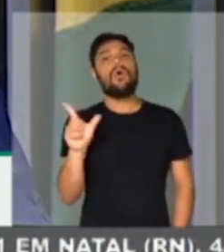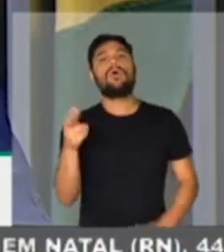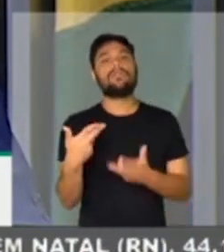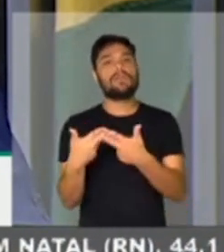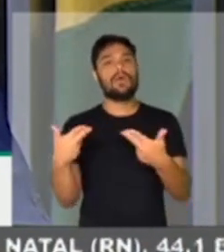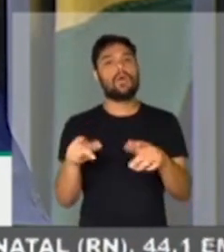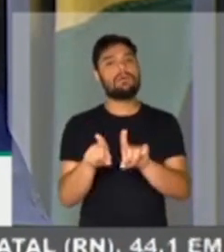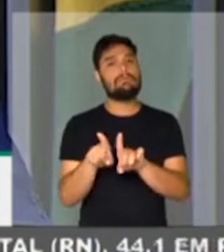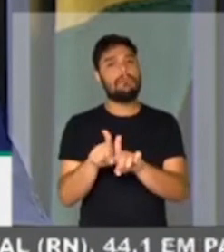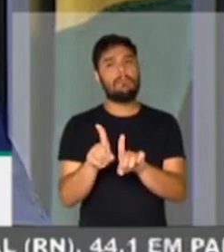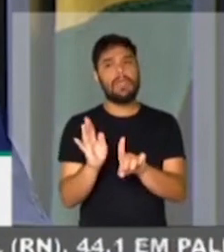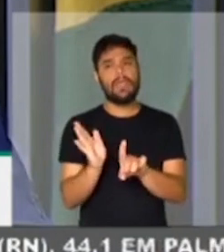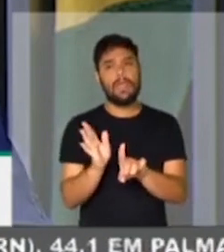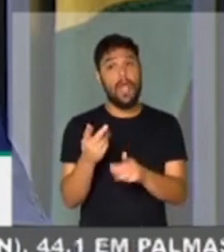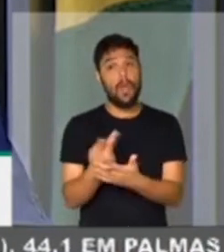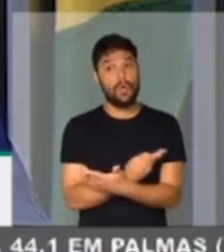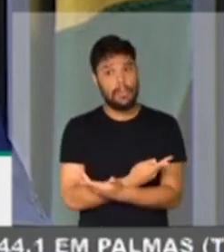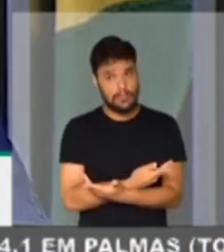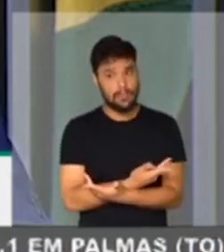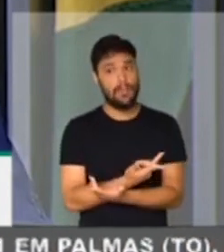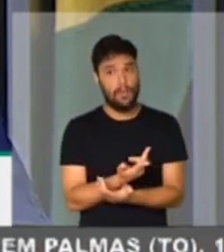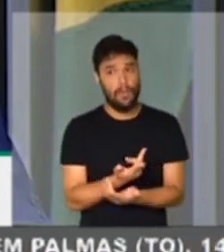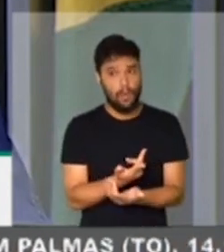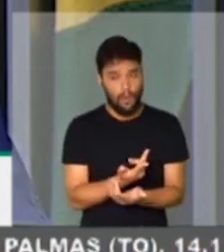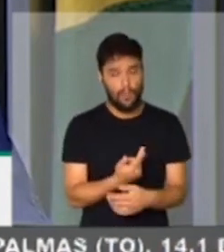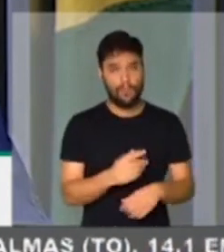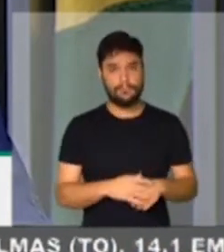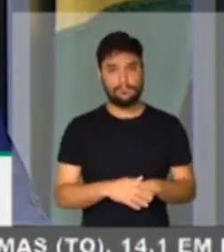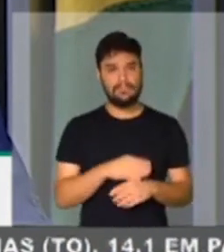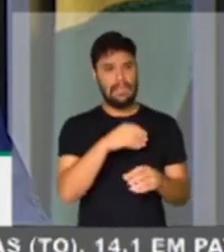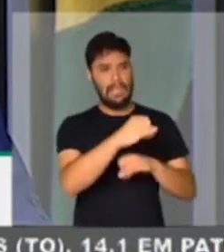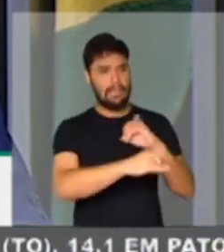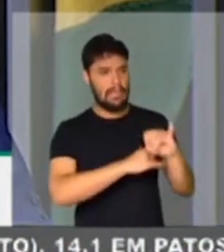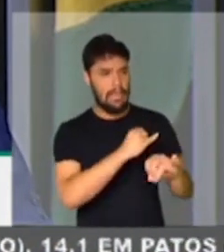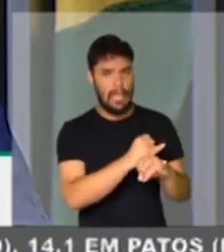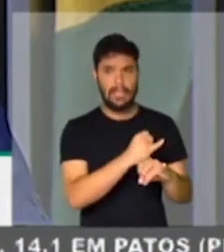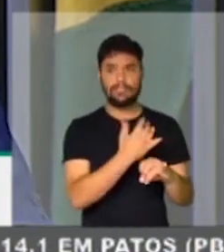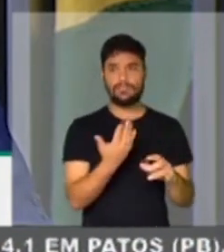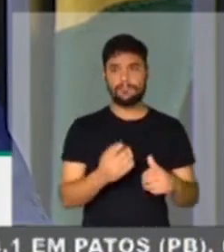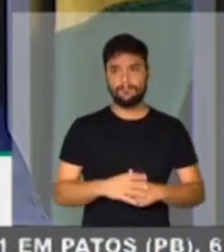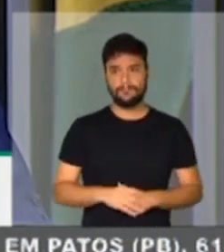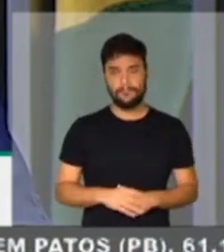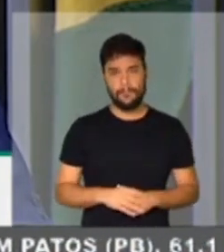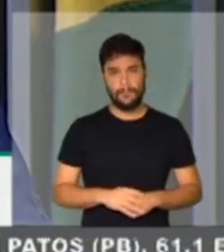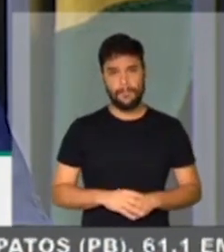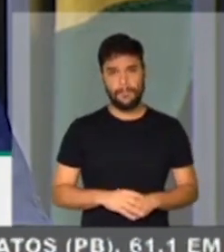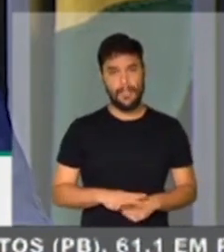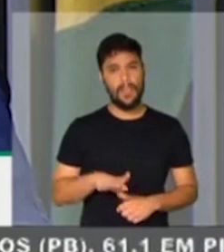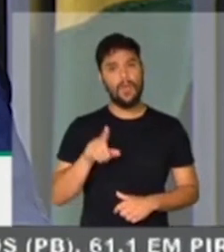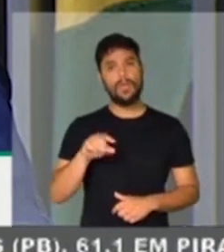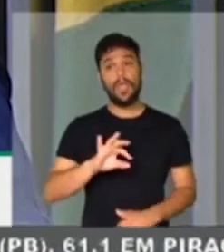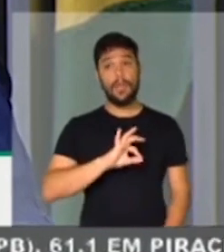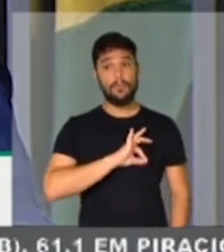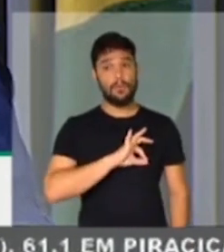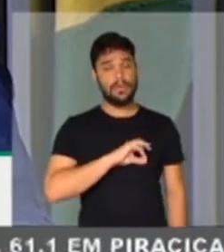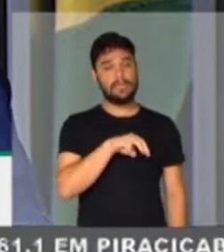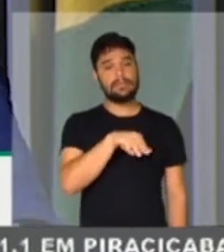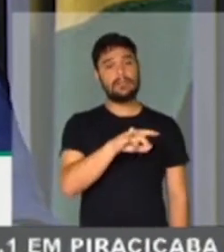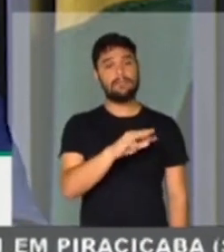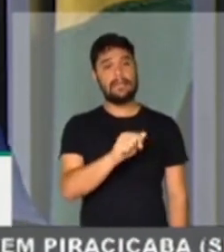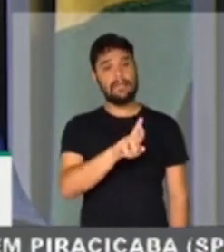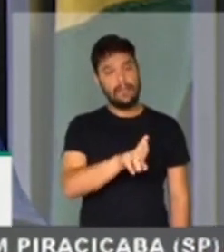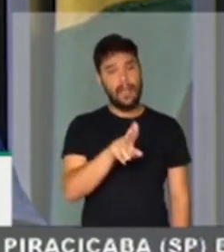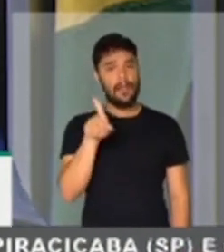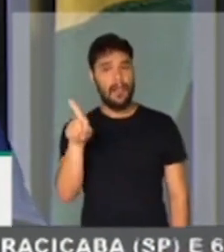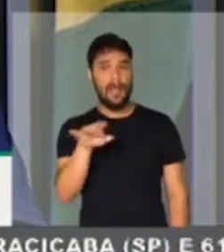muito noticiado nas redes sociais e nos meios de comunicação, que foi uma operação da Polícia Militar do